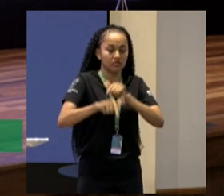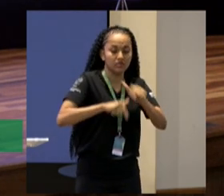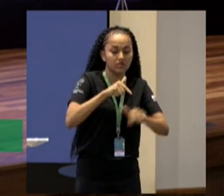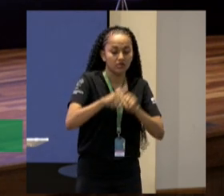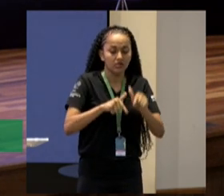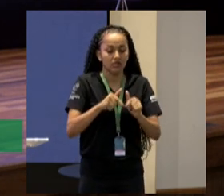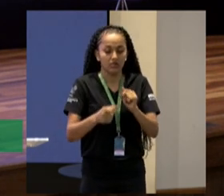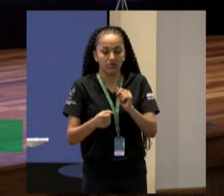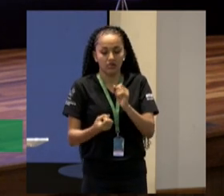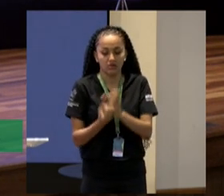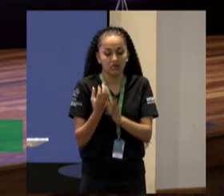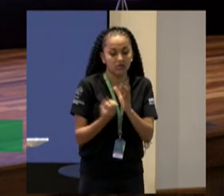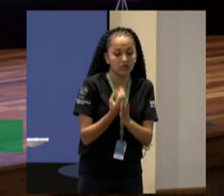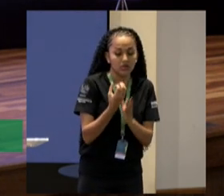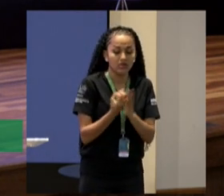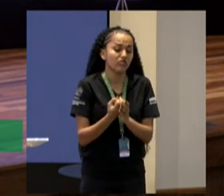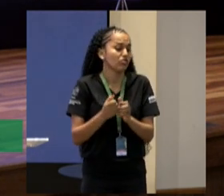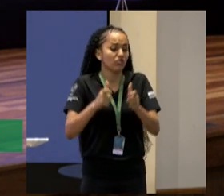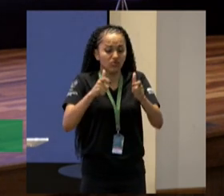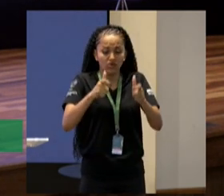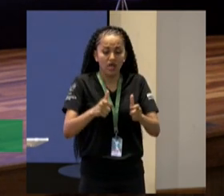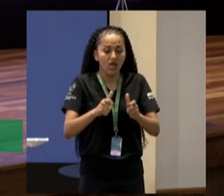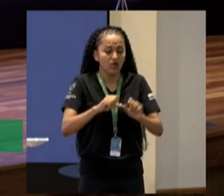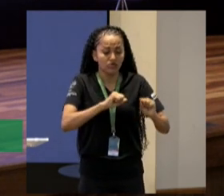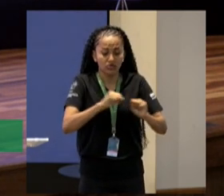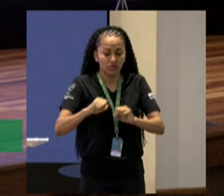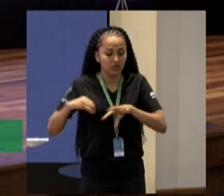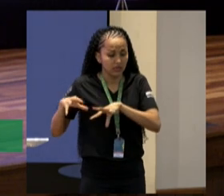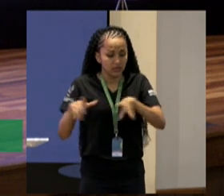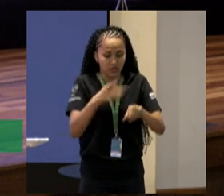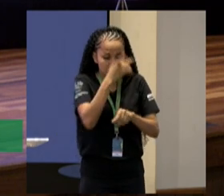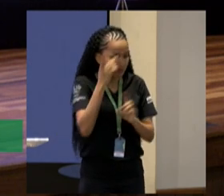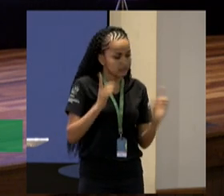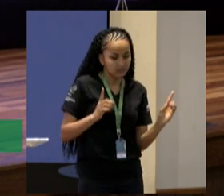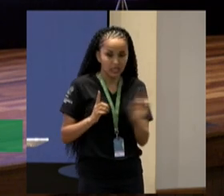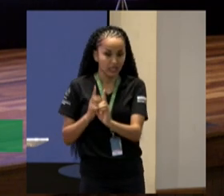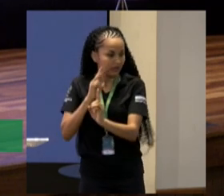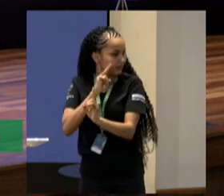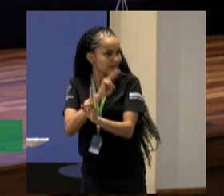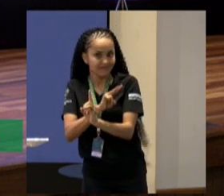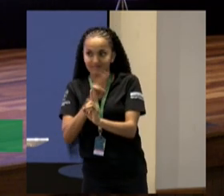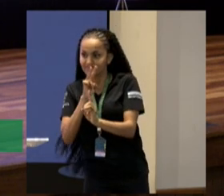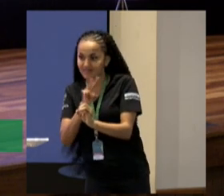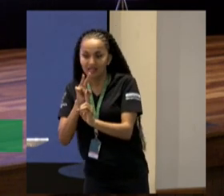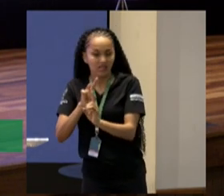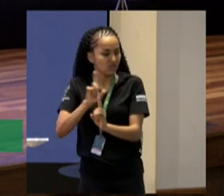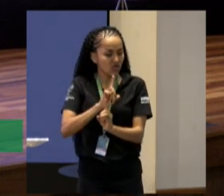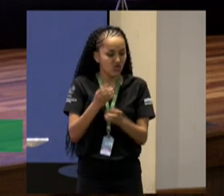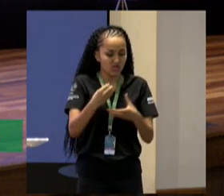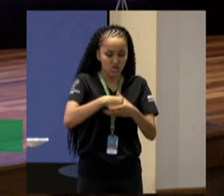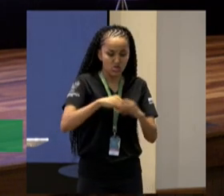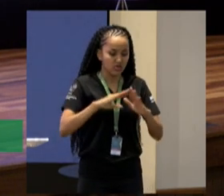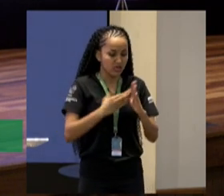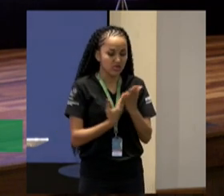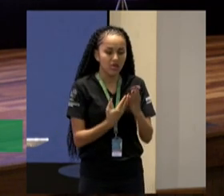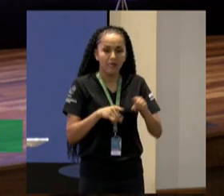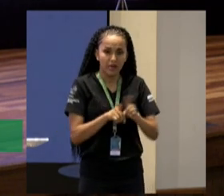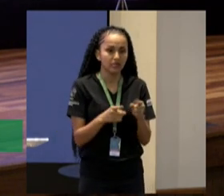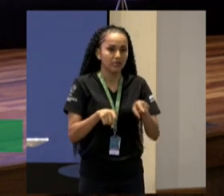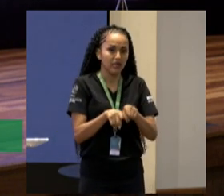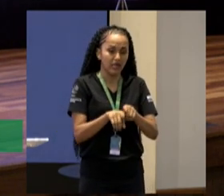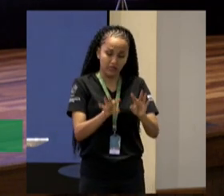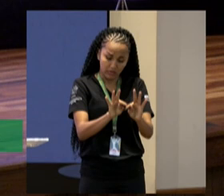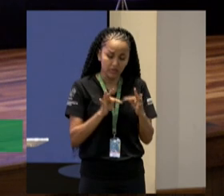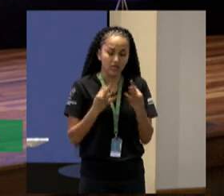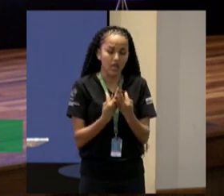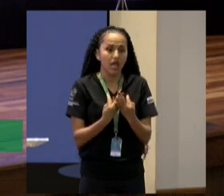nossas produções, que fosse um espaço onde todo mundo passasse, todo mundo enxergasse, não só ali dentro da escola, mas as famílias também. Por